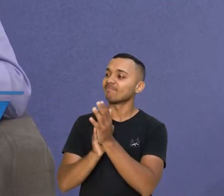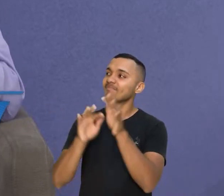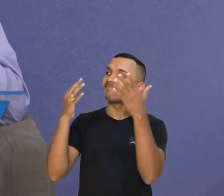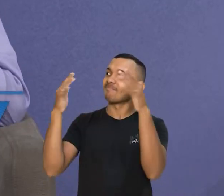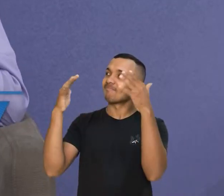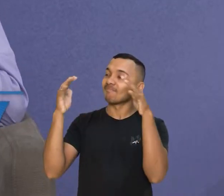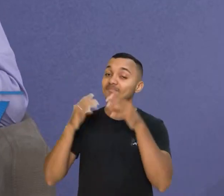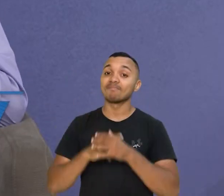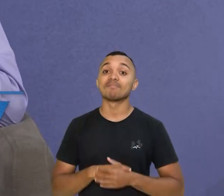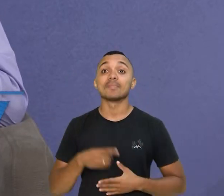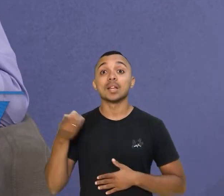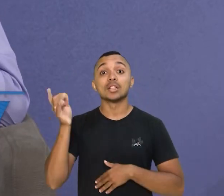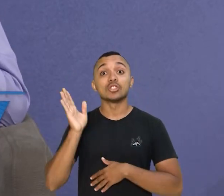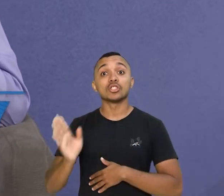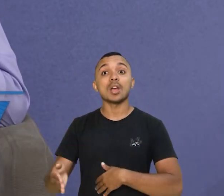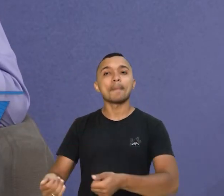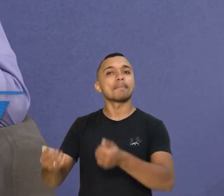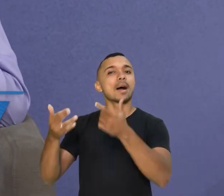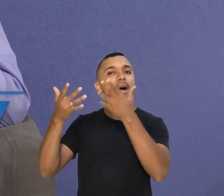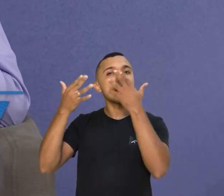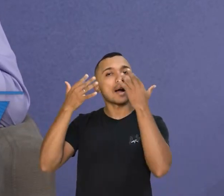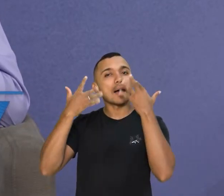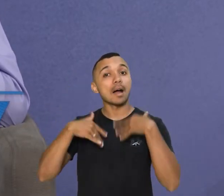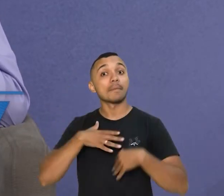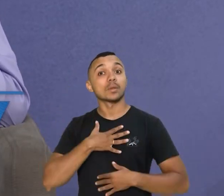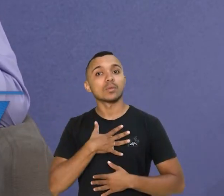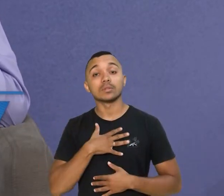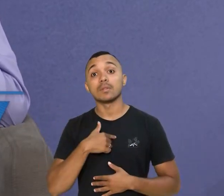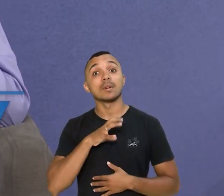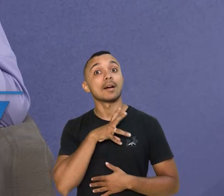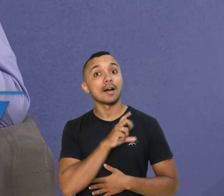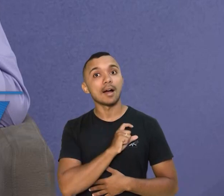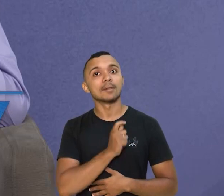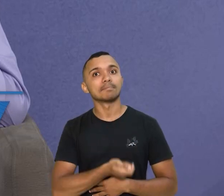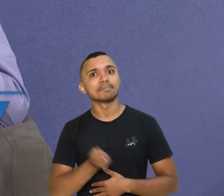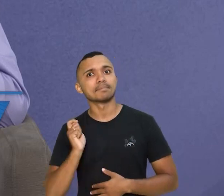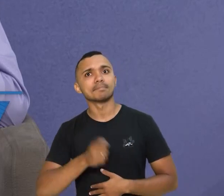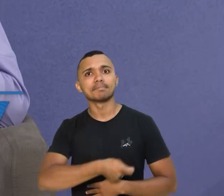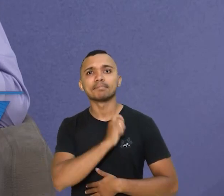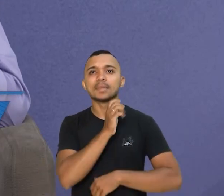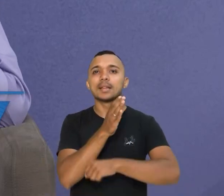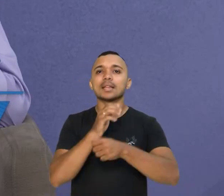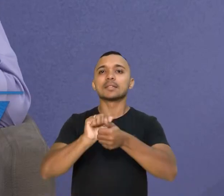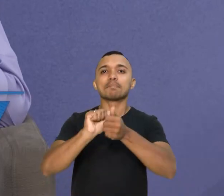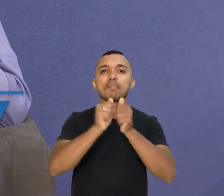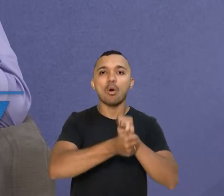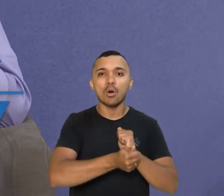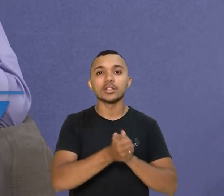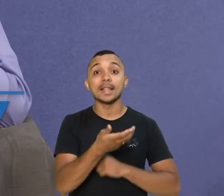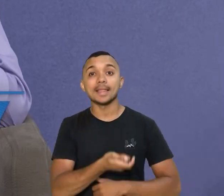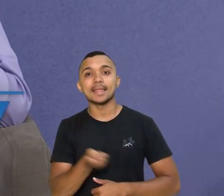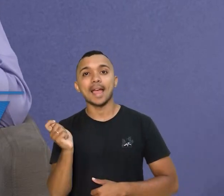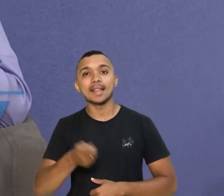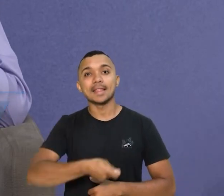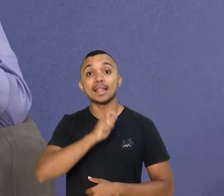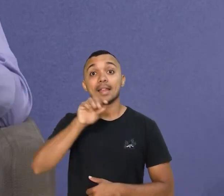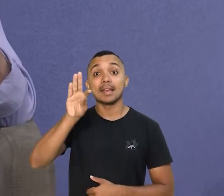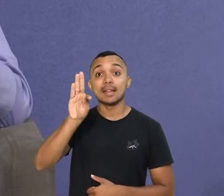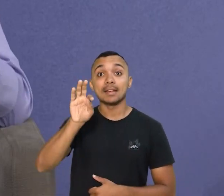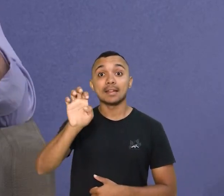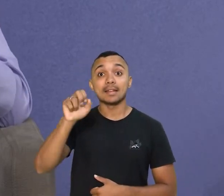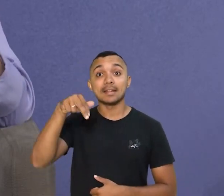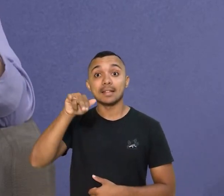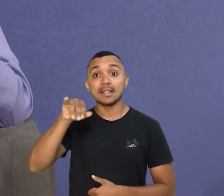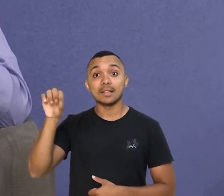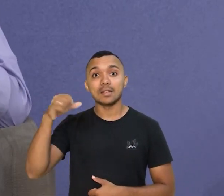o Graziani tocou na questão do tênis, eu gosto muito de tênis, eu acho muito legal o jogo de tênis. Porque me remonta, quando nem tinha